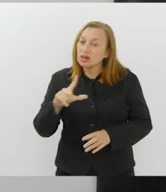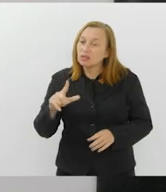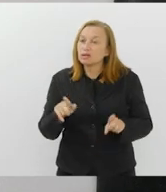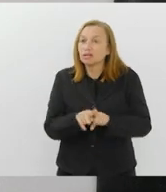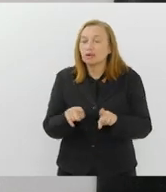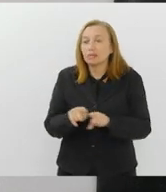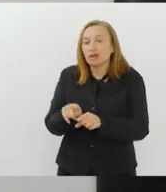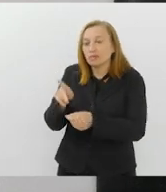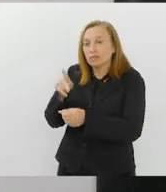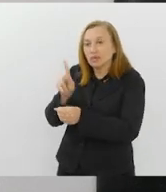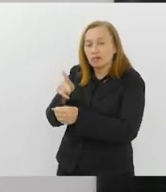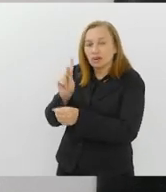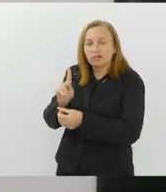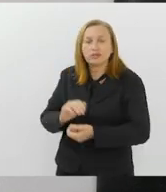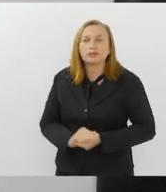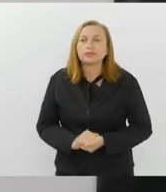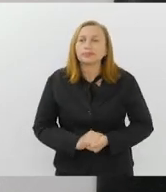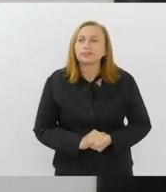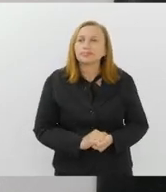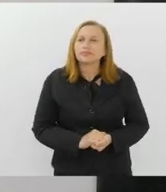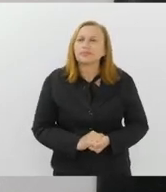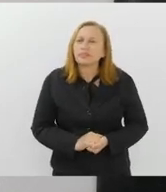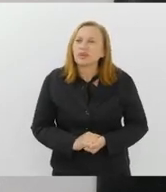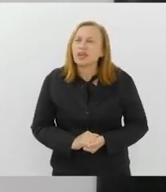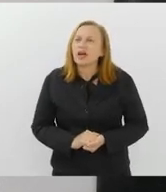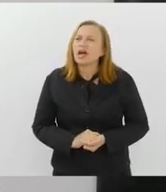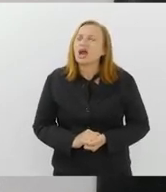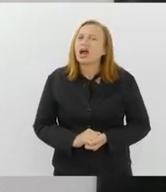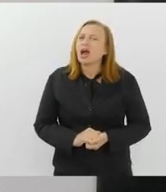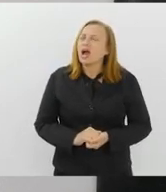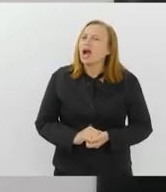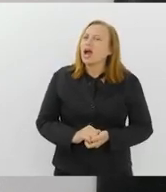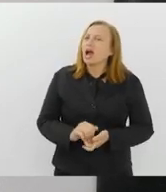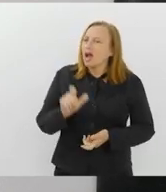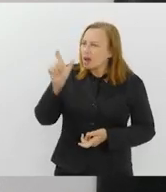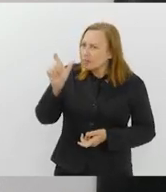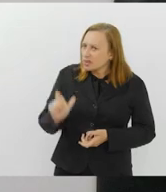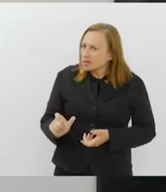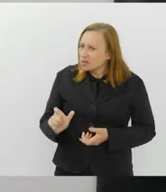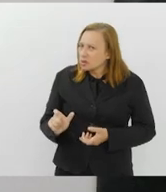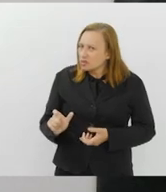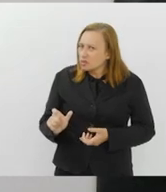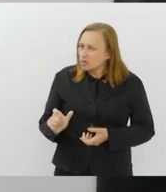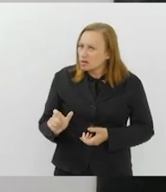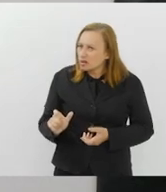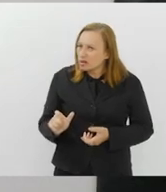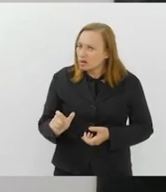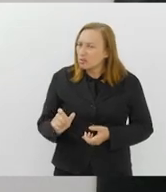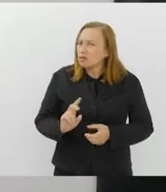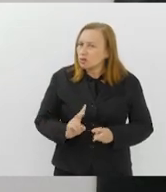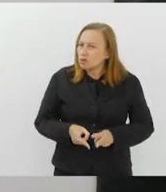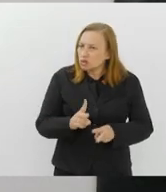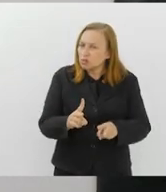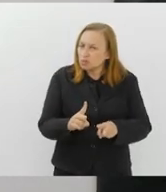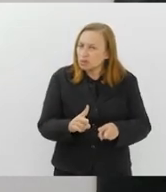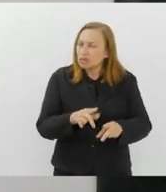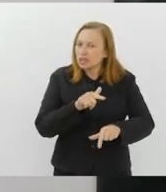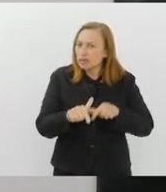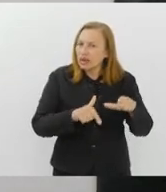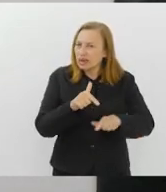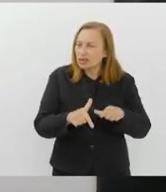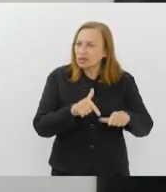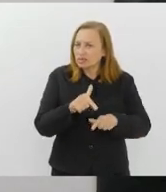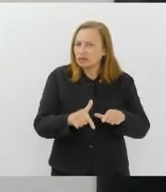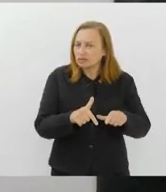Petrobras. A pessoa ainda estava na empresa? Porque esse tipo de plano, ele é utilizado para quem está na empresa. Se eu sou funcionária